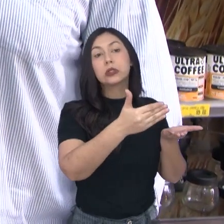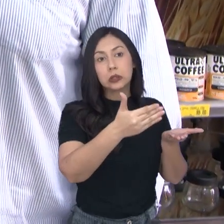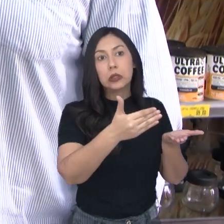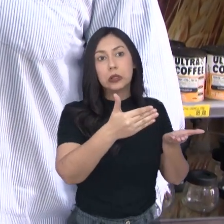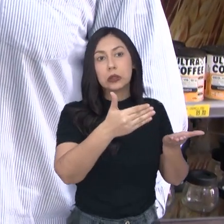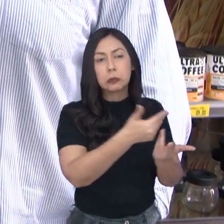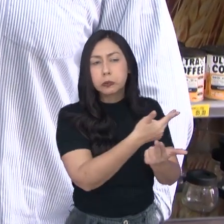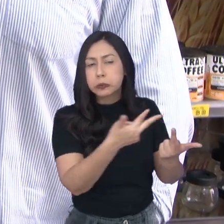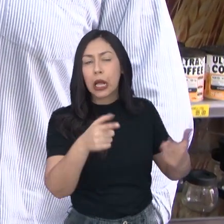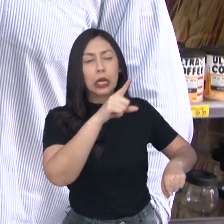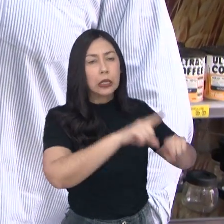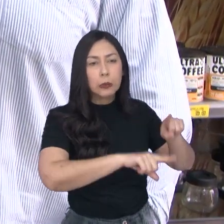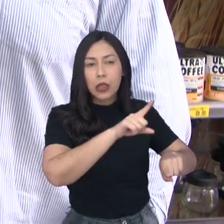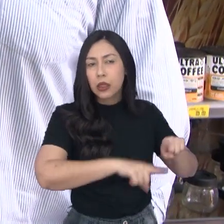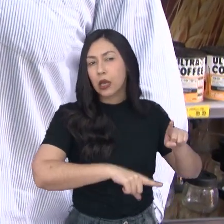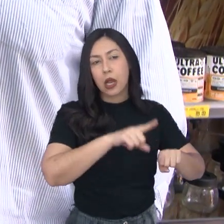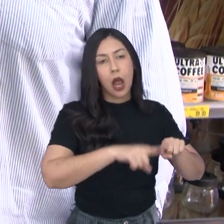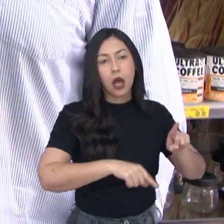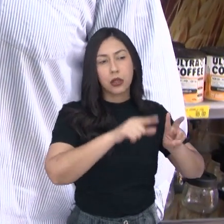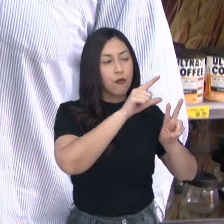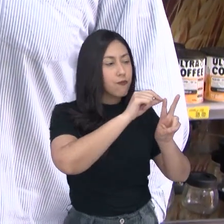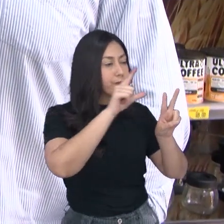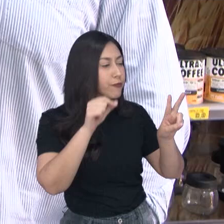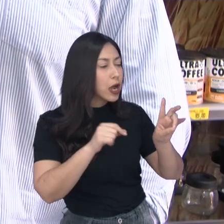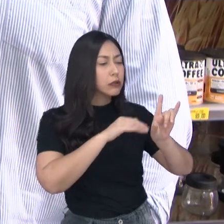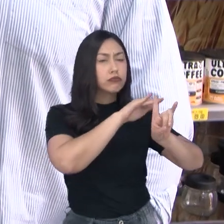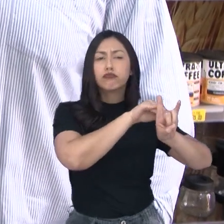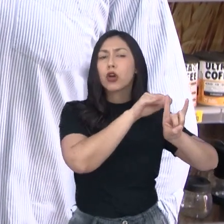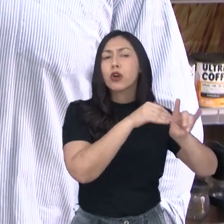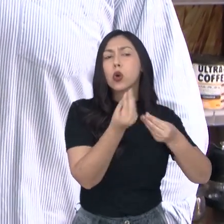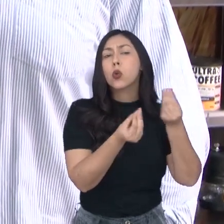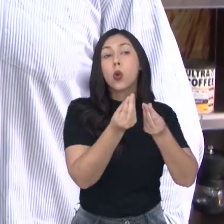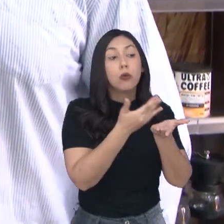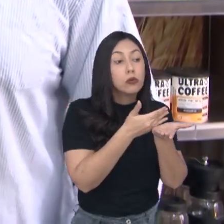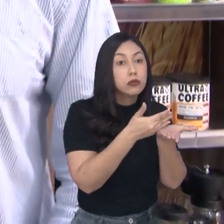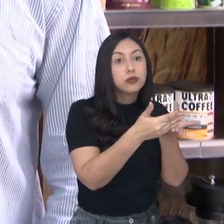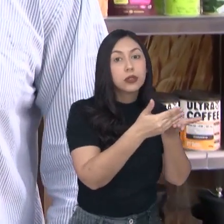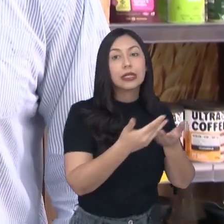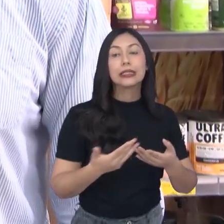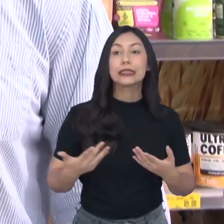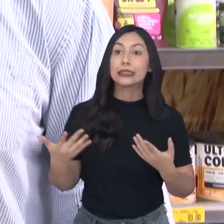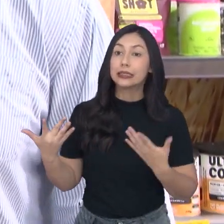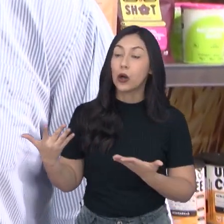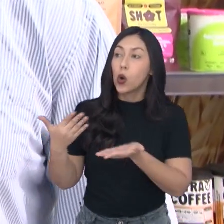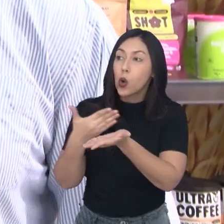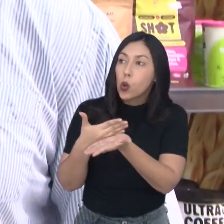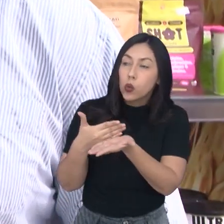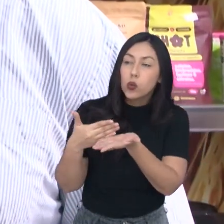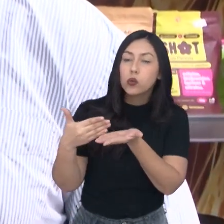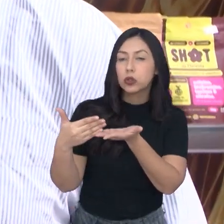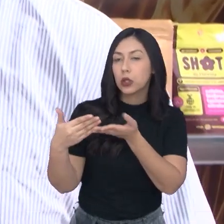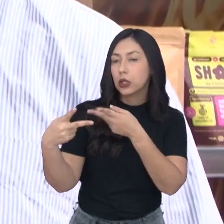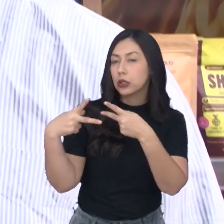mundo natural, de produtos vegetarianos, veganos. Como que foi o começo de tudo? Bom, Vanessa, a gente começou em